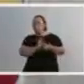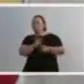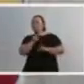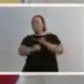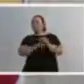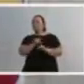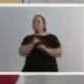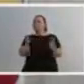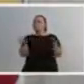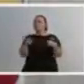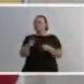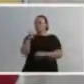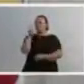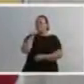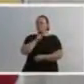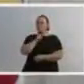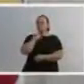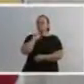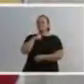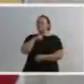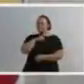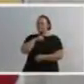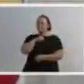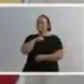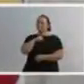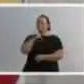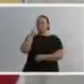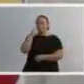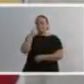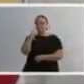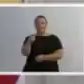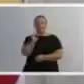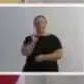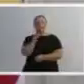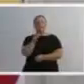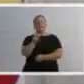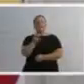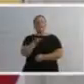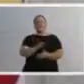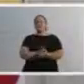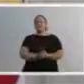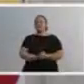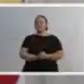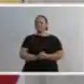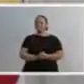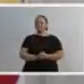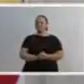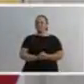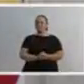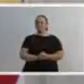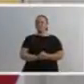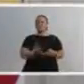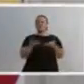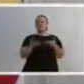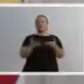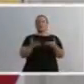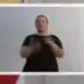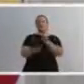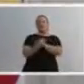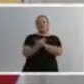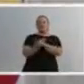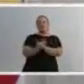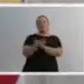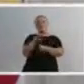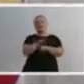capacidade mostrou que tem vontade o motor tem interesse está fazendo algo mais é para nós o trabalho